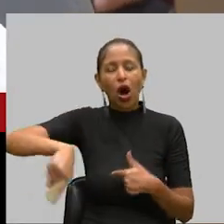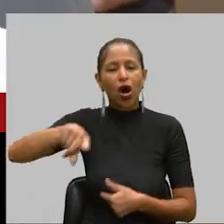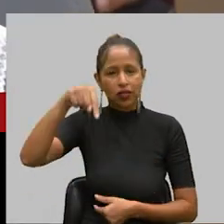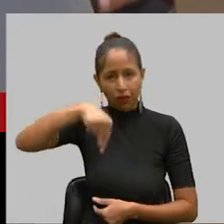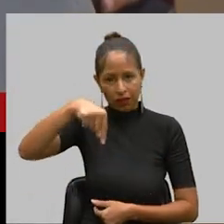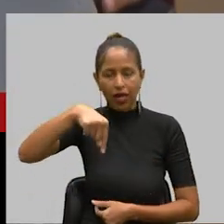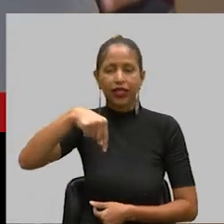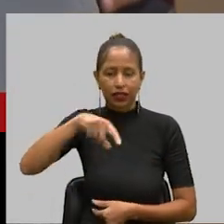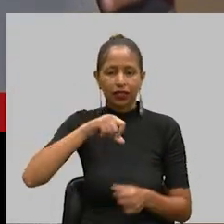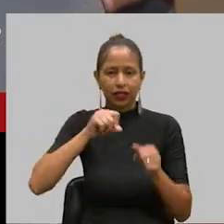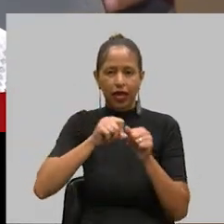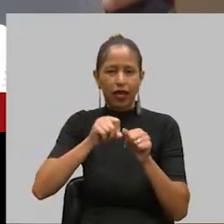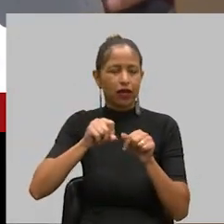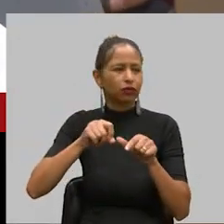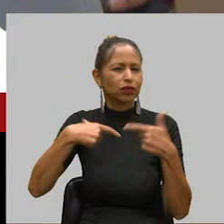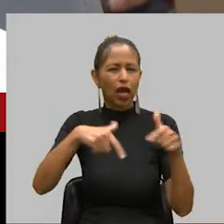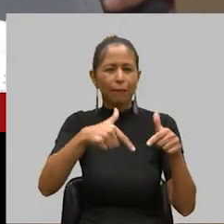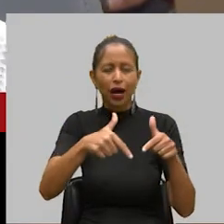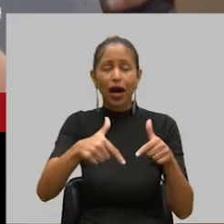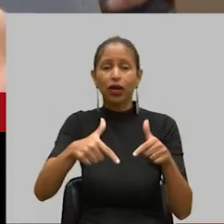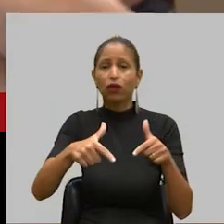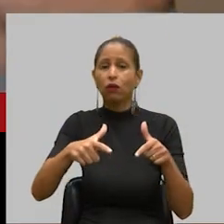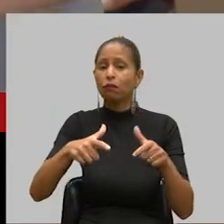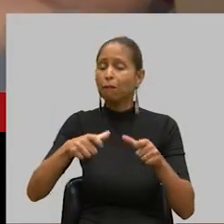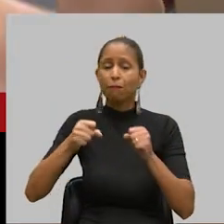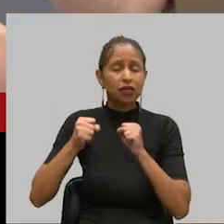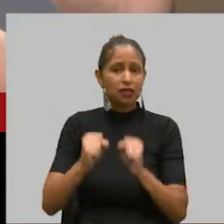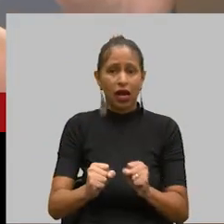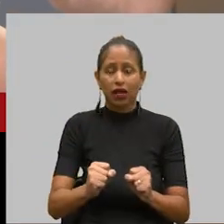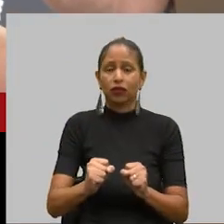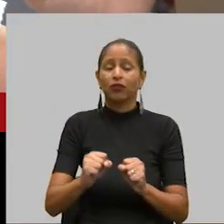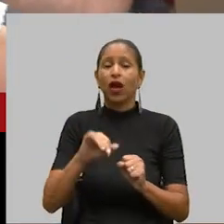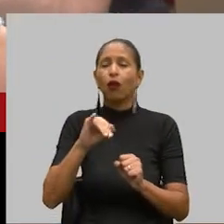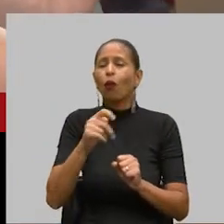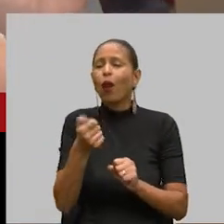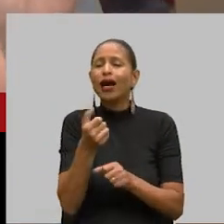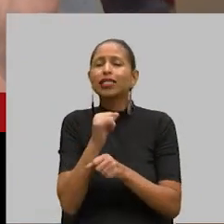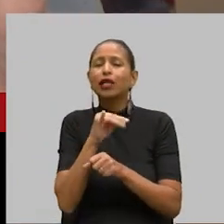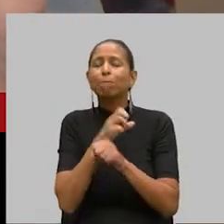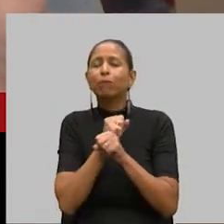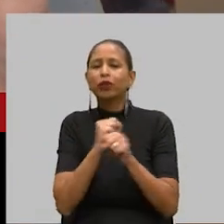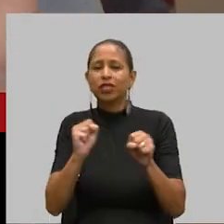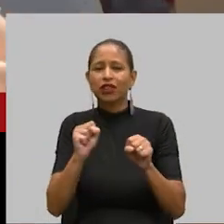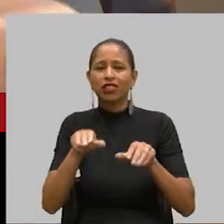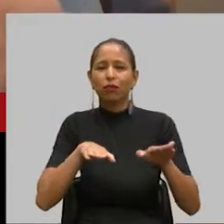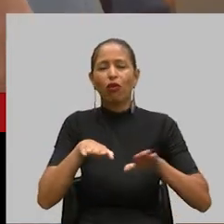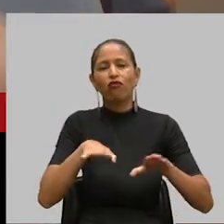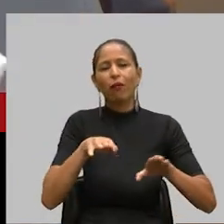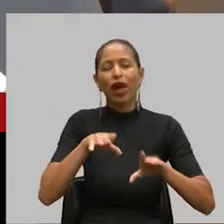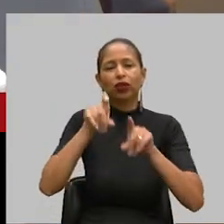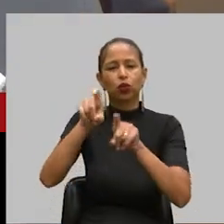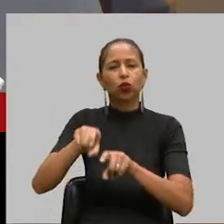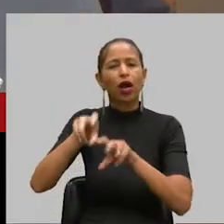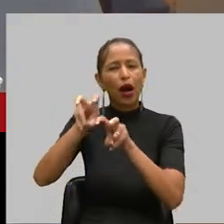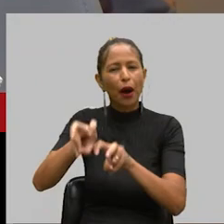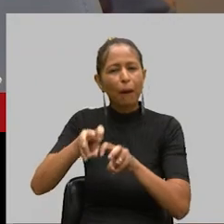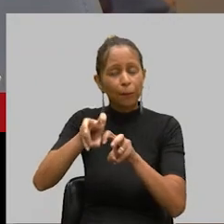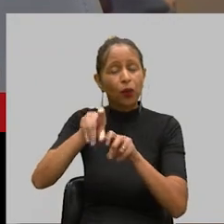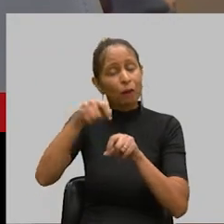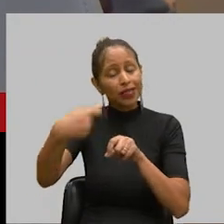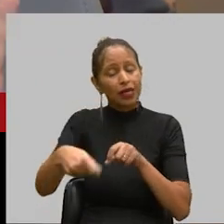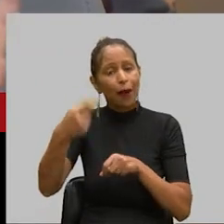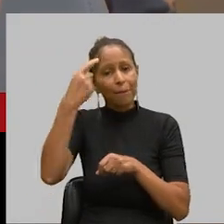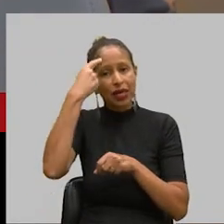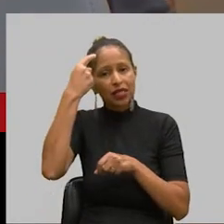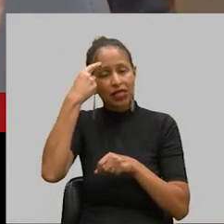temos atuação intensa desde os primeiros momentos é quase impossível vocês pensarem no movimento da Educação do campo sem pensar